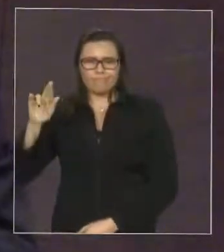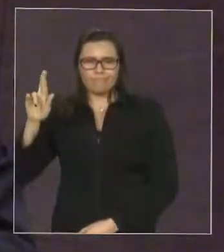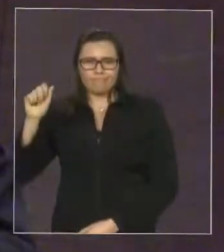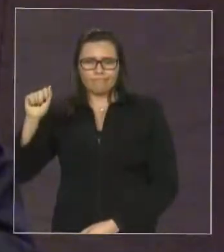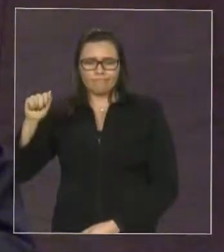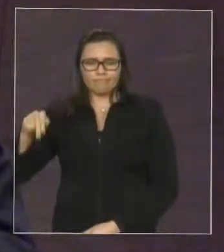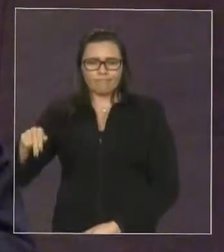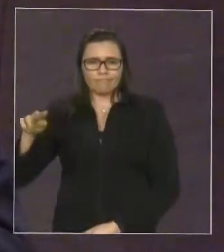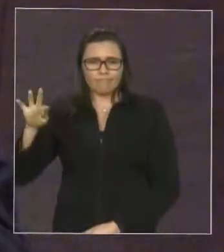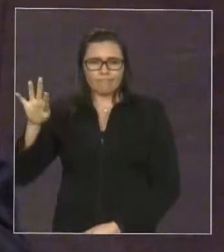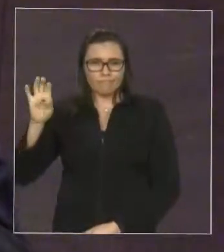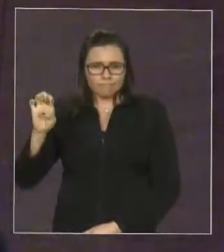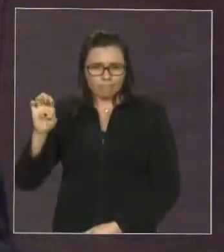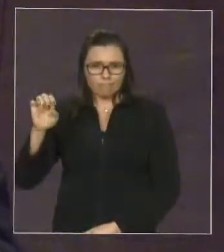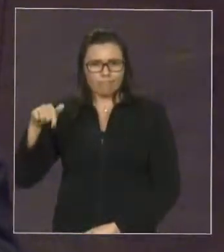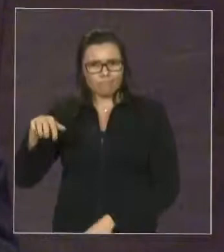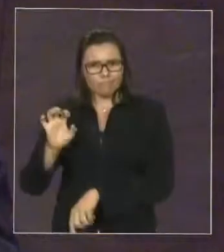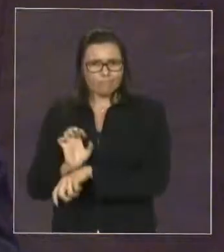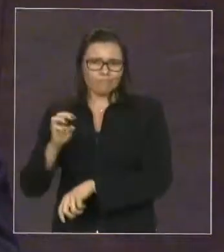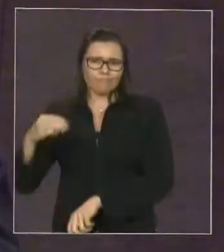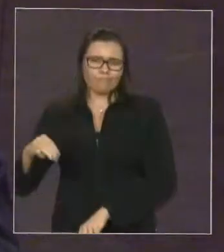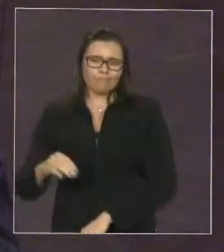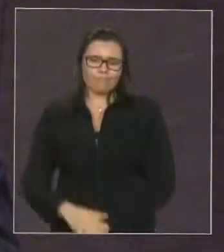contestar, se apela